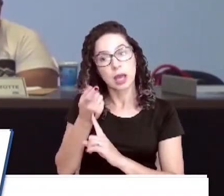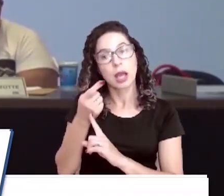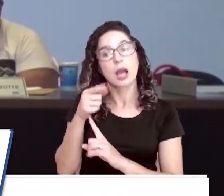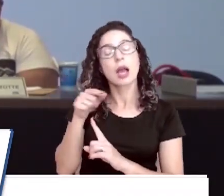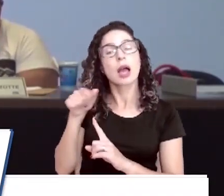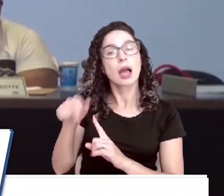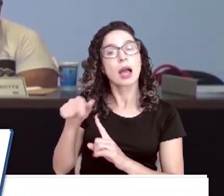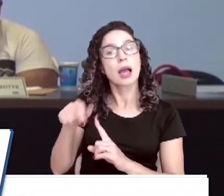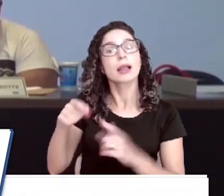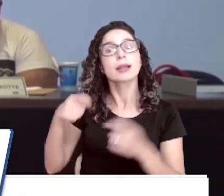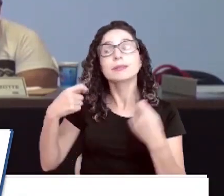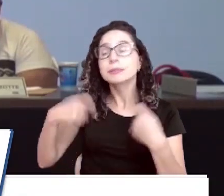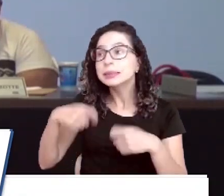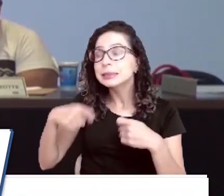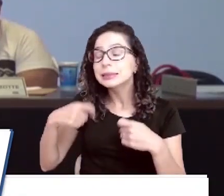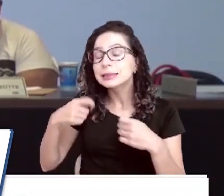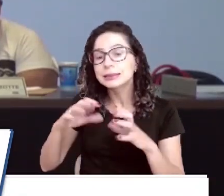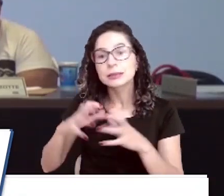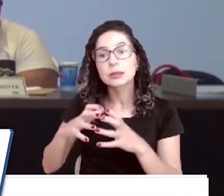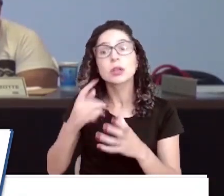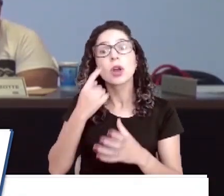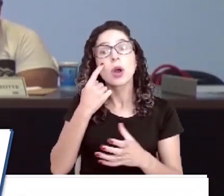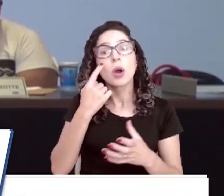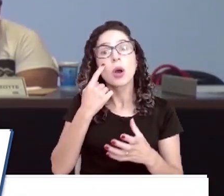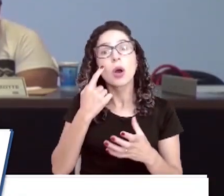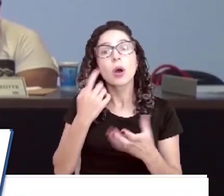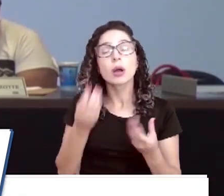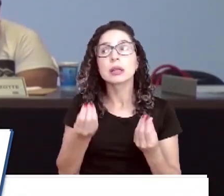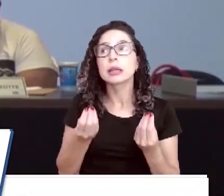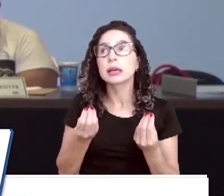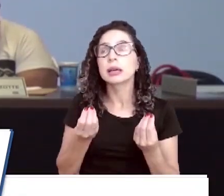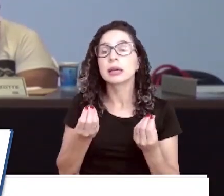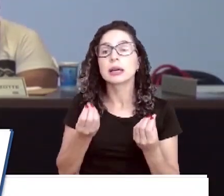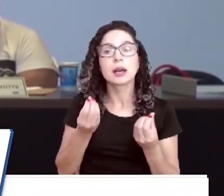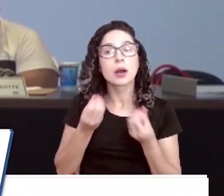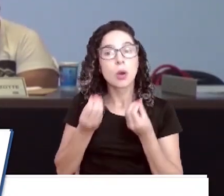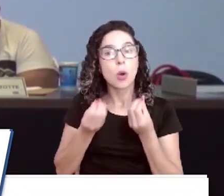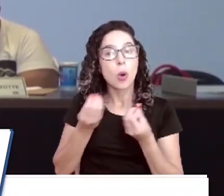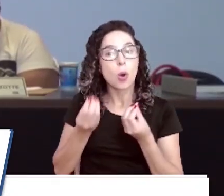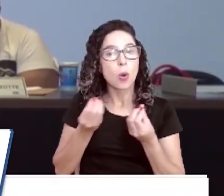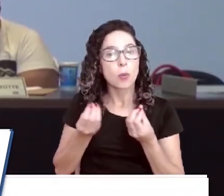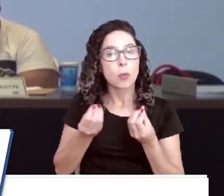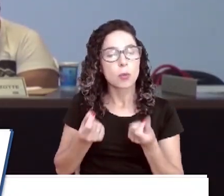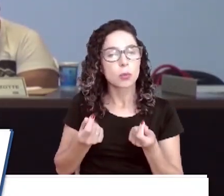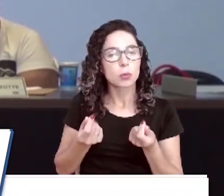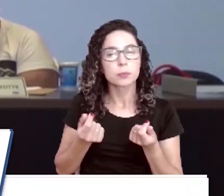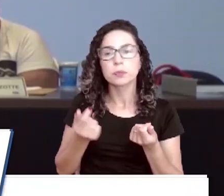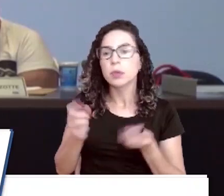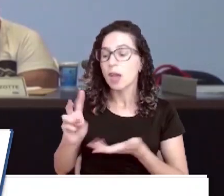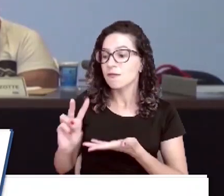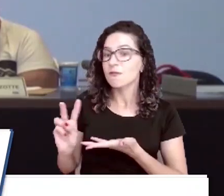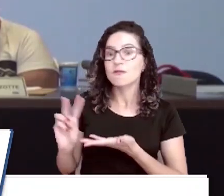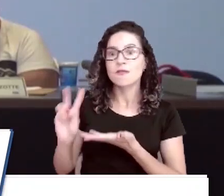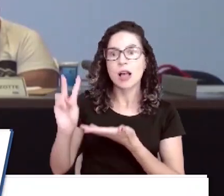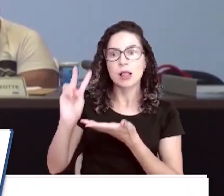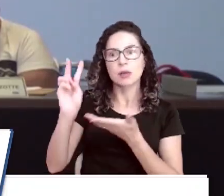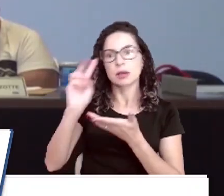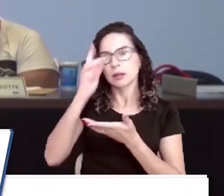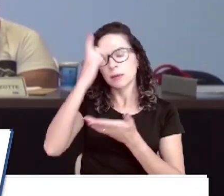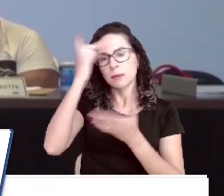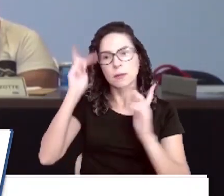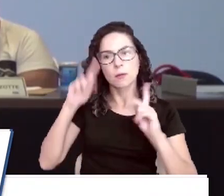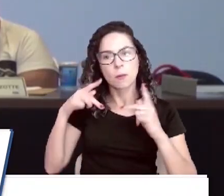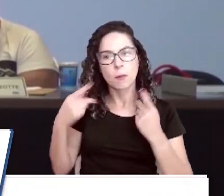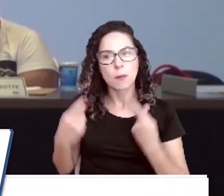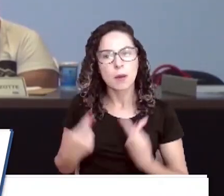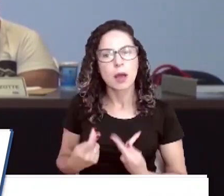cidade. Olha o tanto que a questão da valorização do ser humano, nós tratarmos,